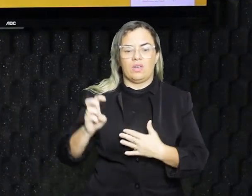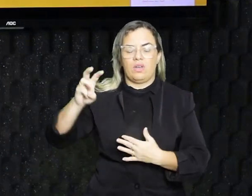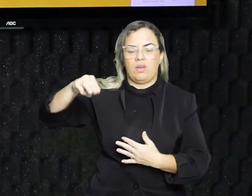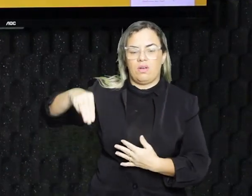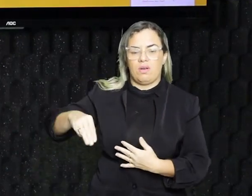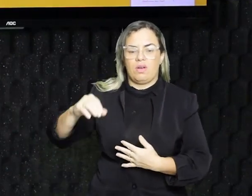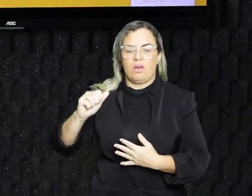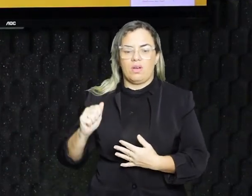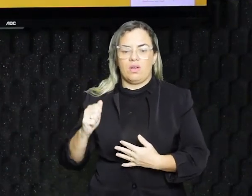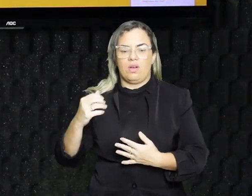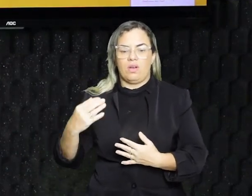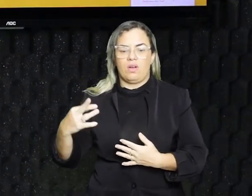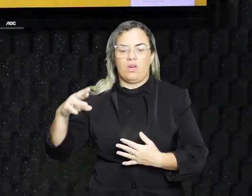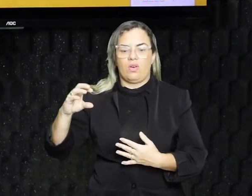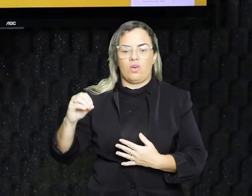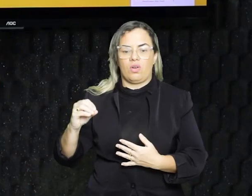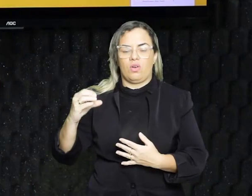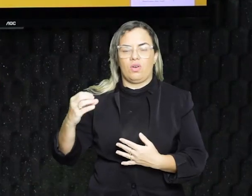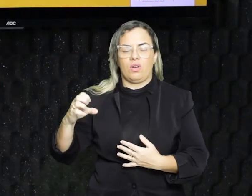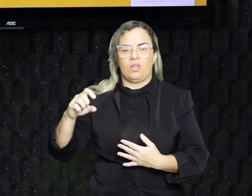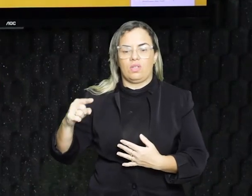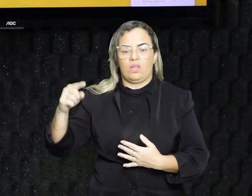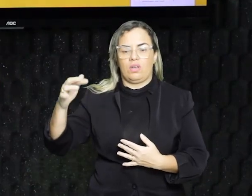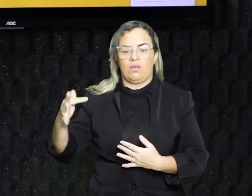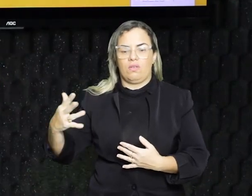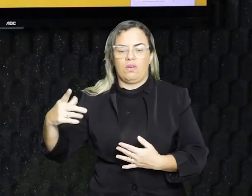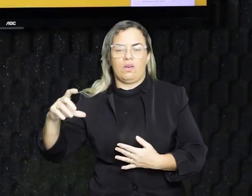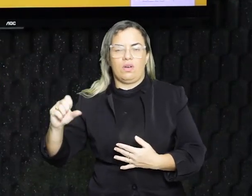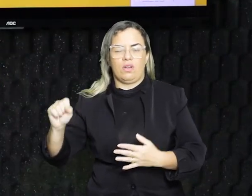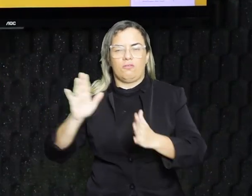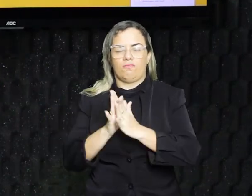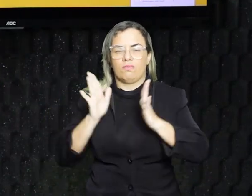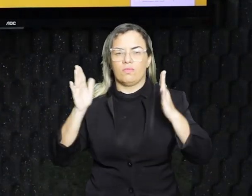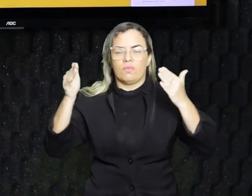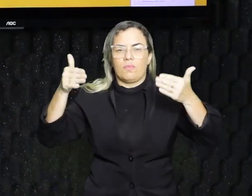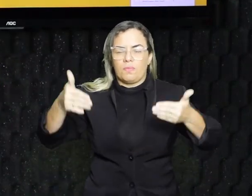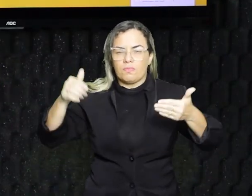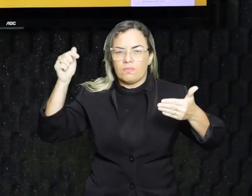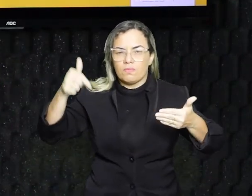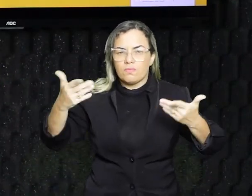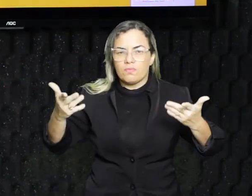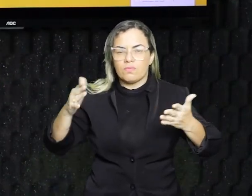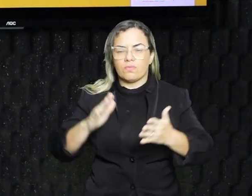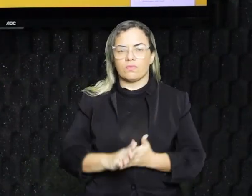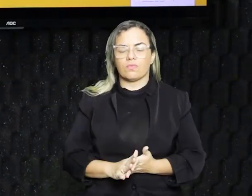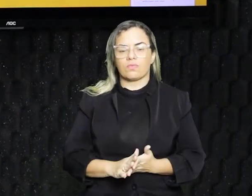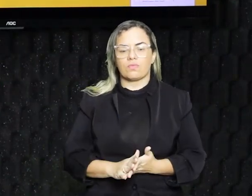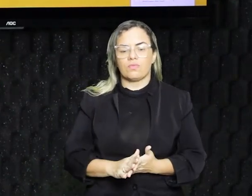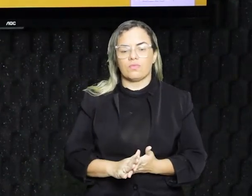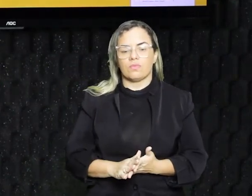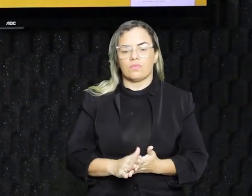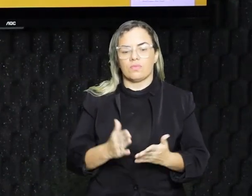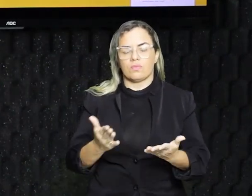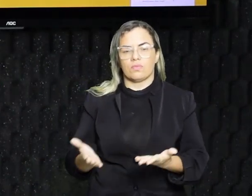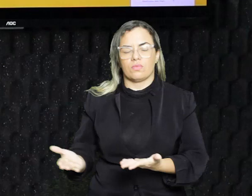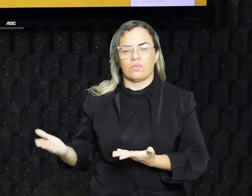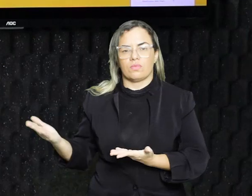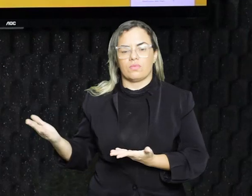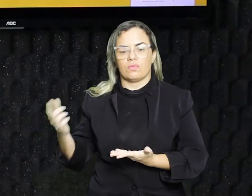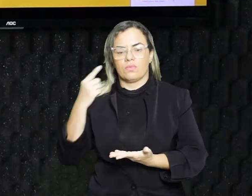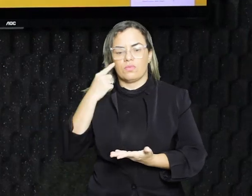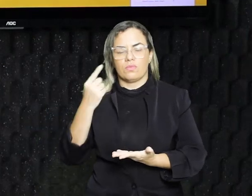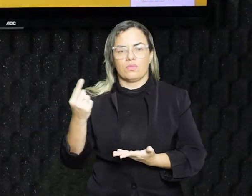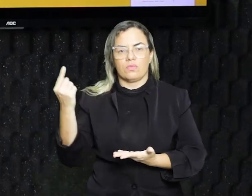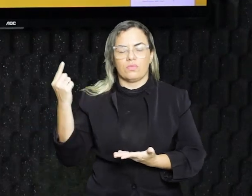cidades macrocéfalas. Atente-se a esse termo, tá? Cidades macrocéfalas ou macrocefalia